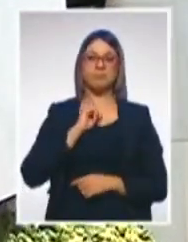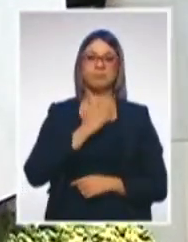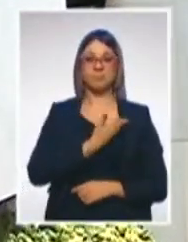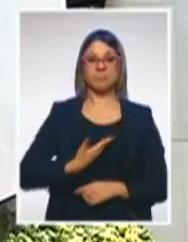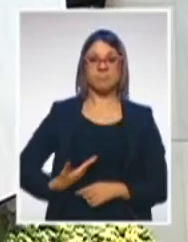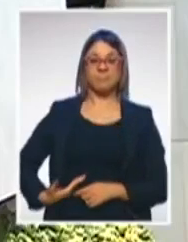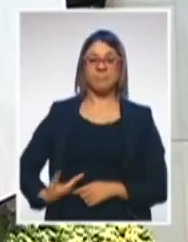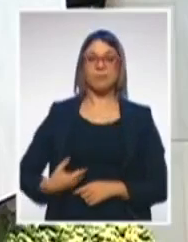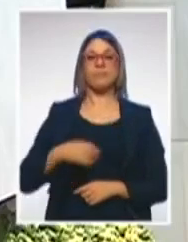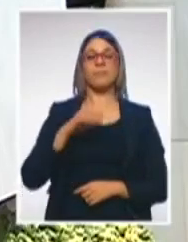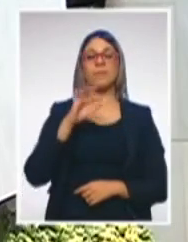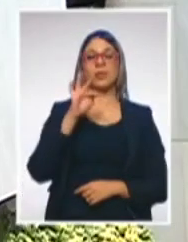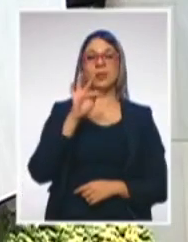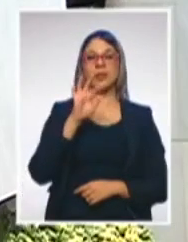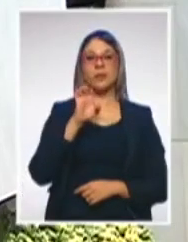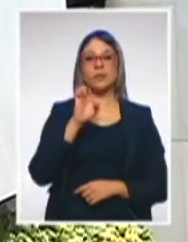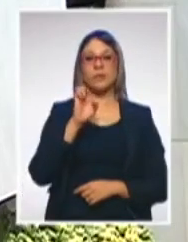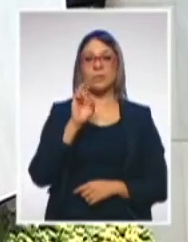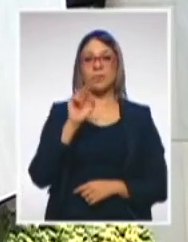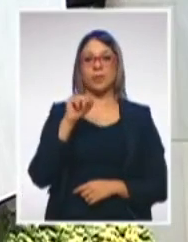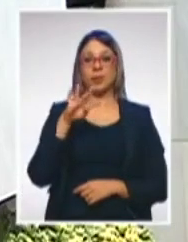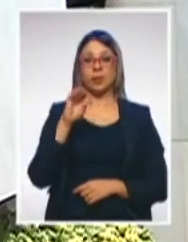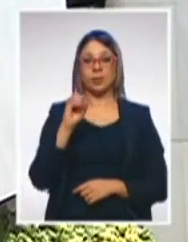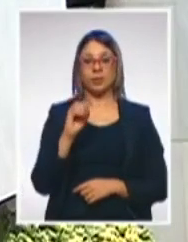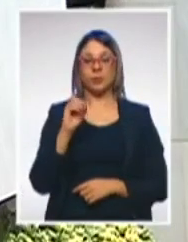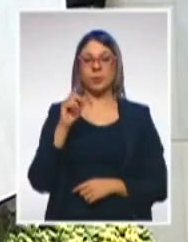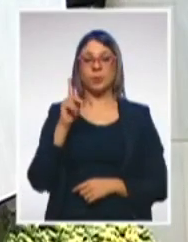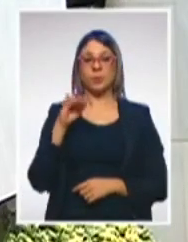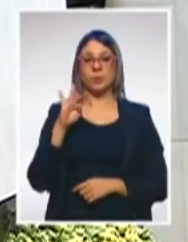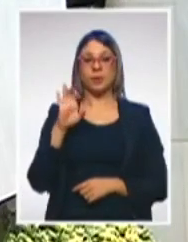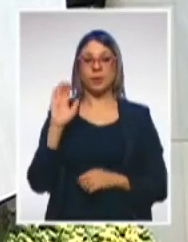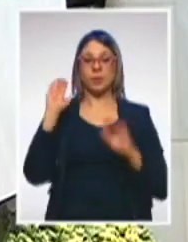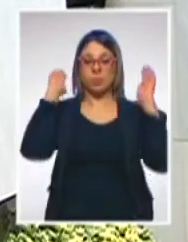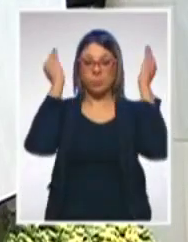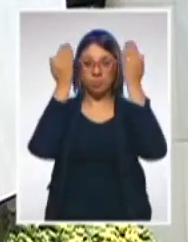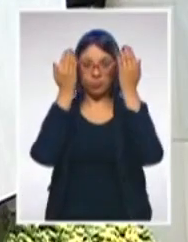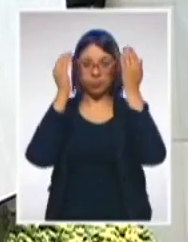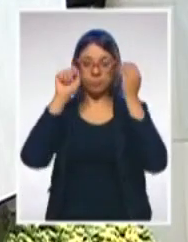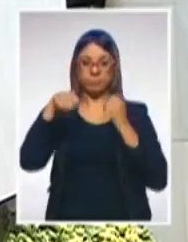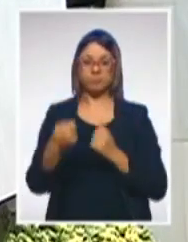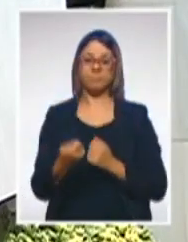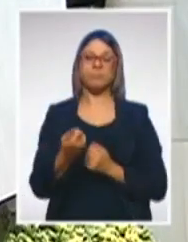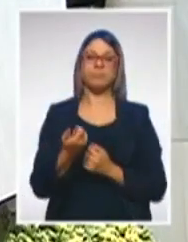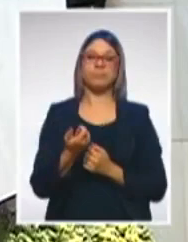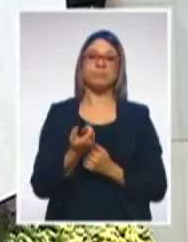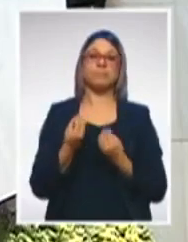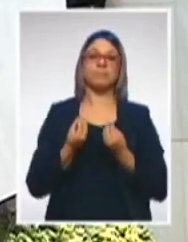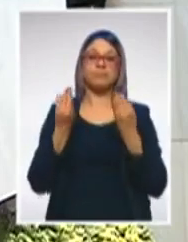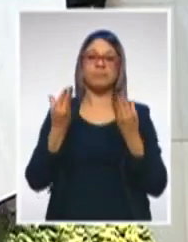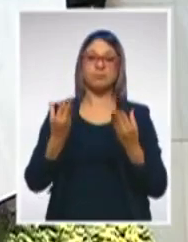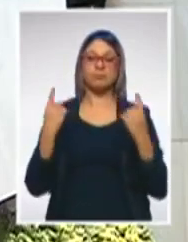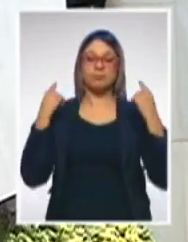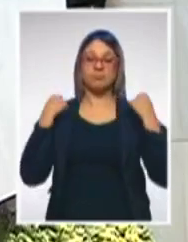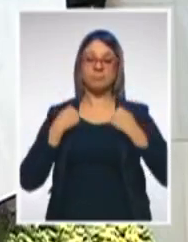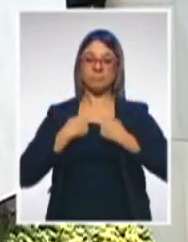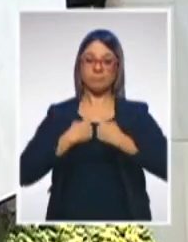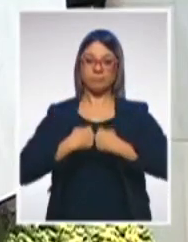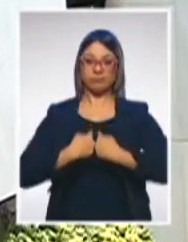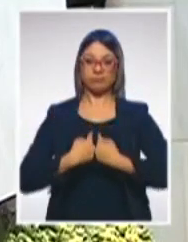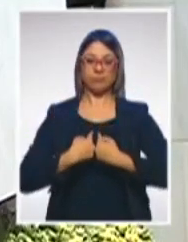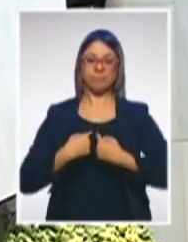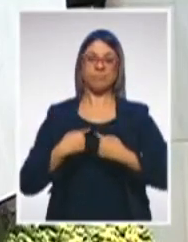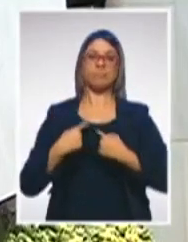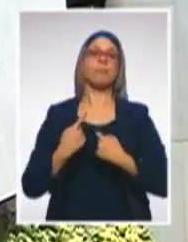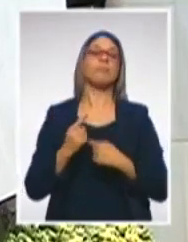Fernando da Mata Pimentel entregará ao excelentíssimo senhor governador Romeu Zema Neto o grande colar da Inconfidência, símbolo